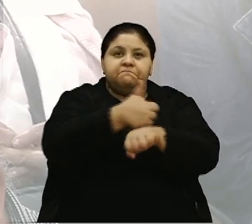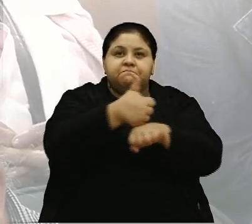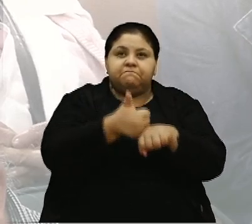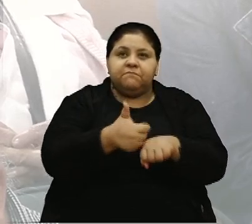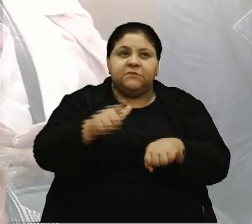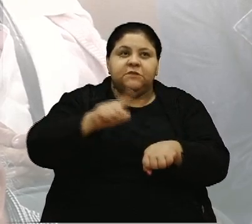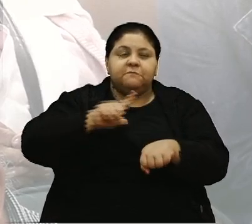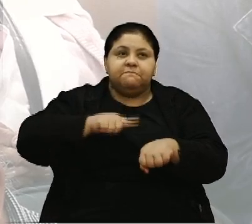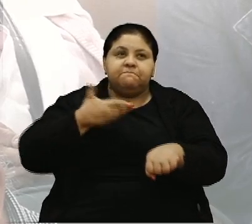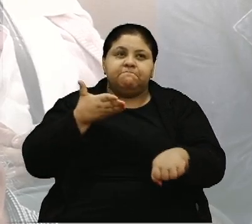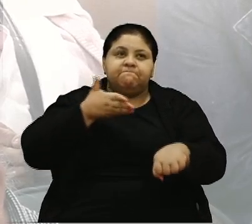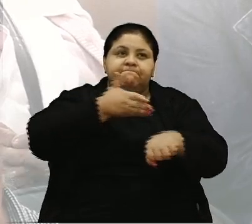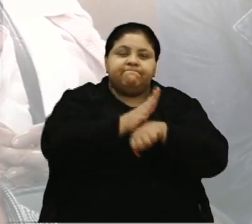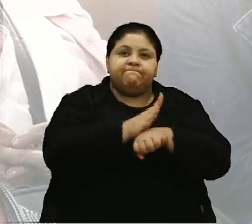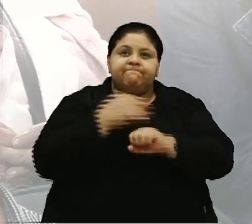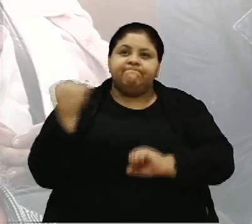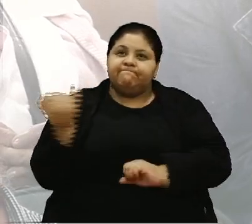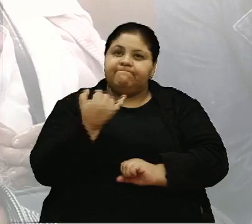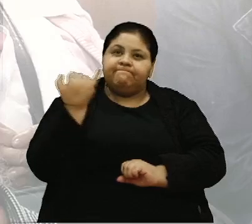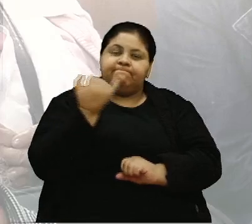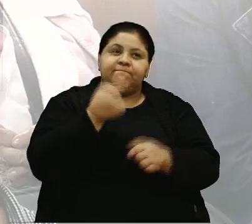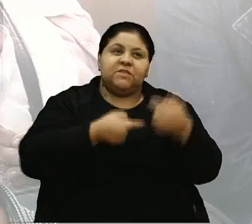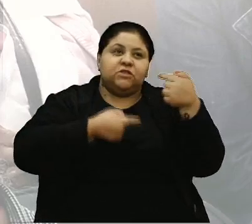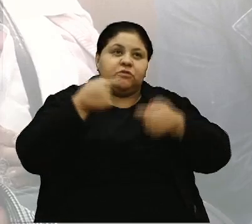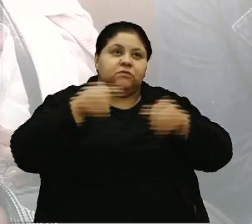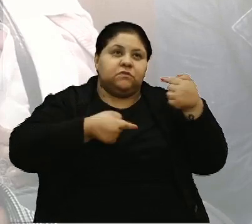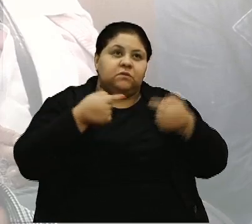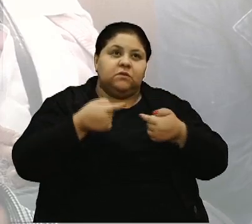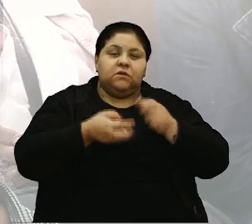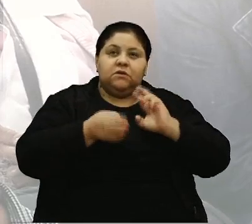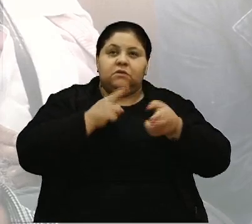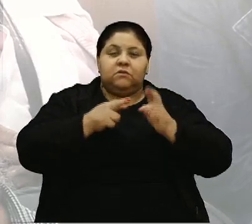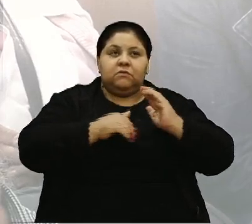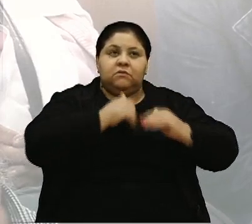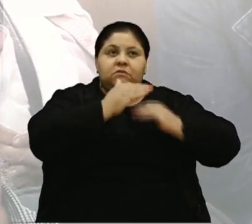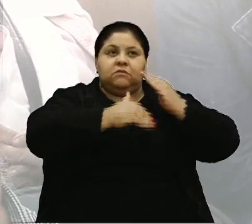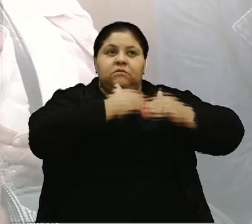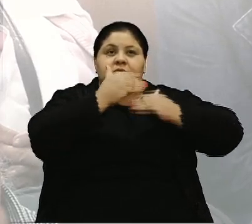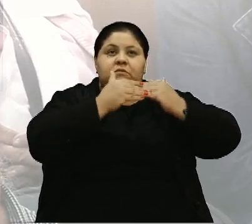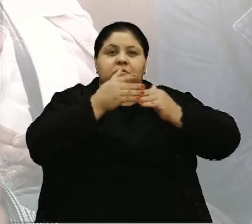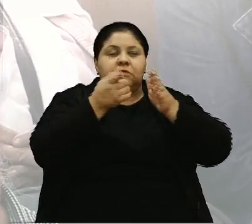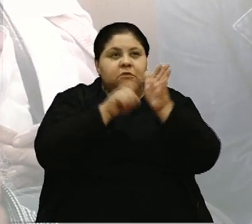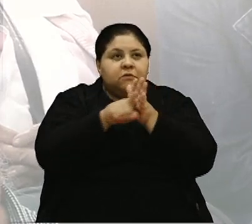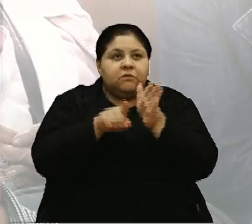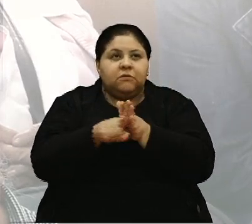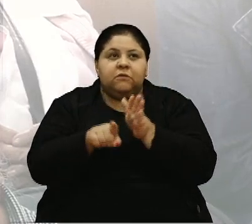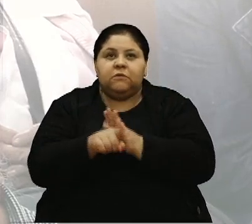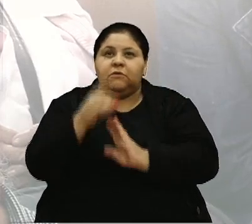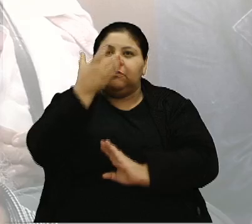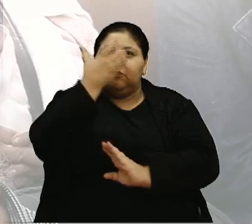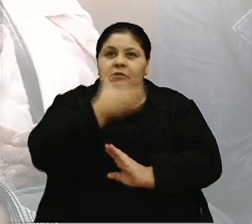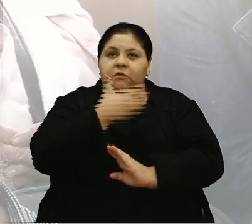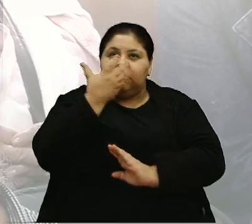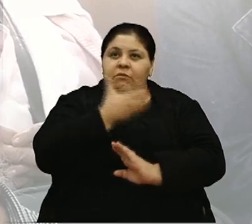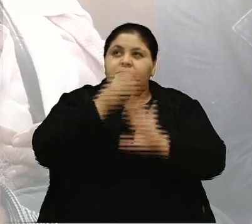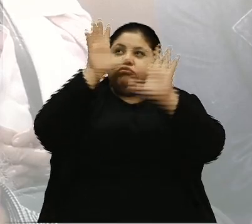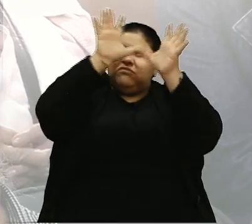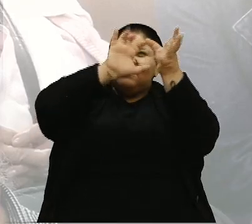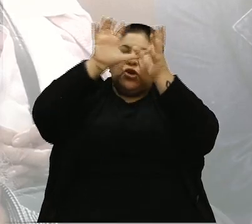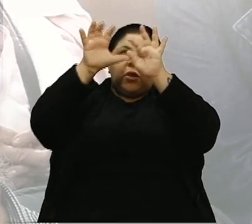teve participações fundamentais nas discussões em relação ao desenvolvimento da pesquisa na fruticultura de clima